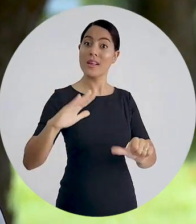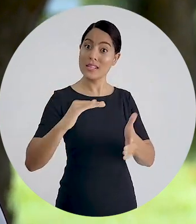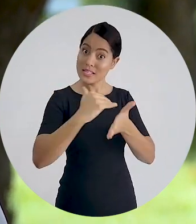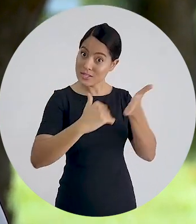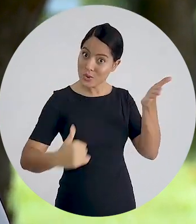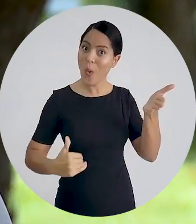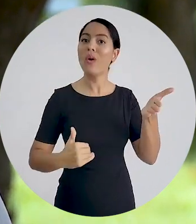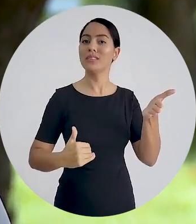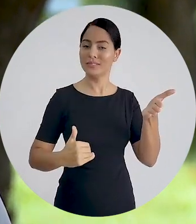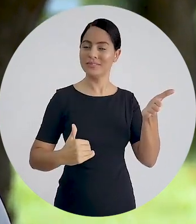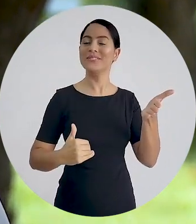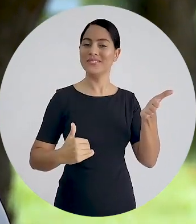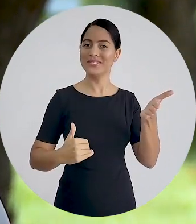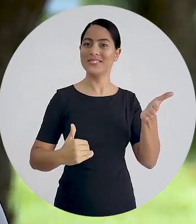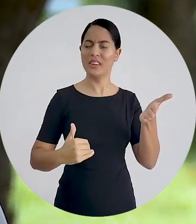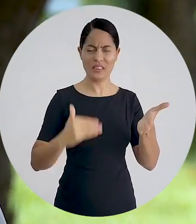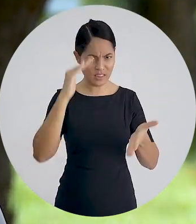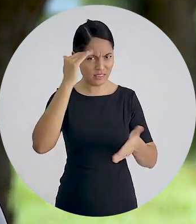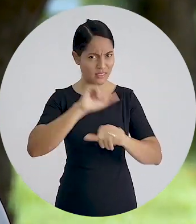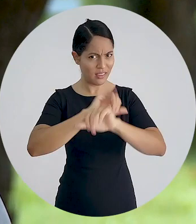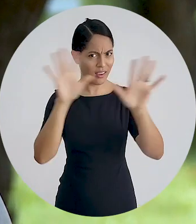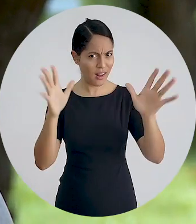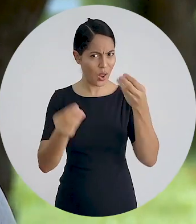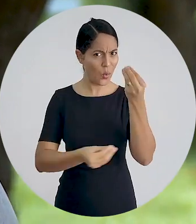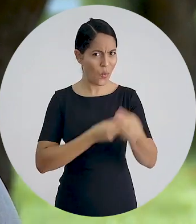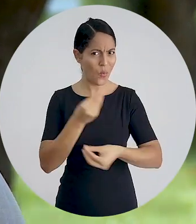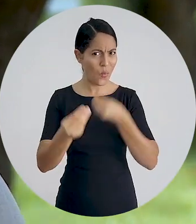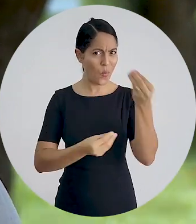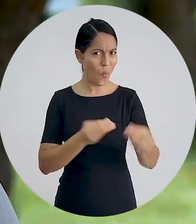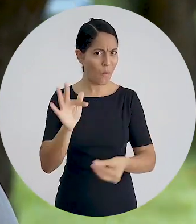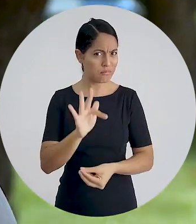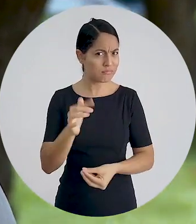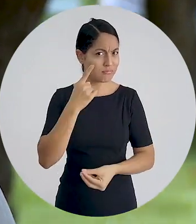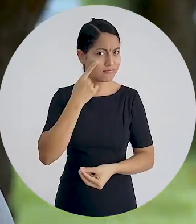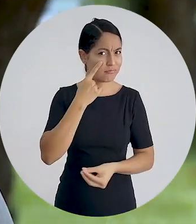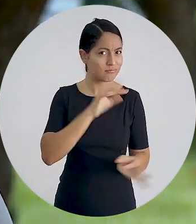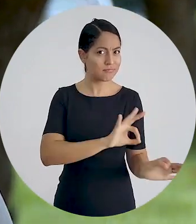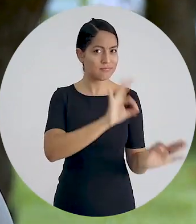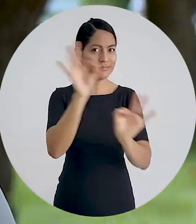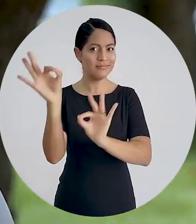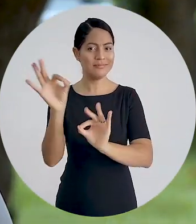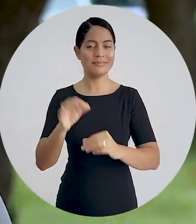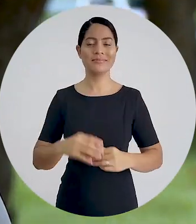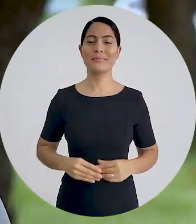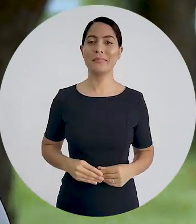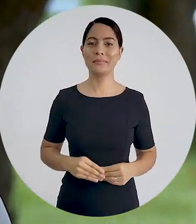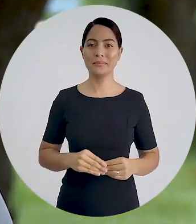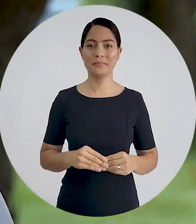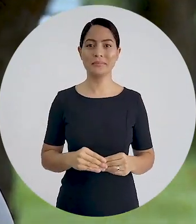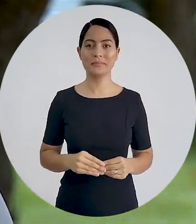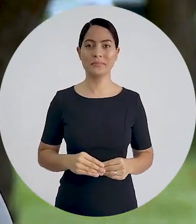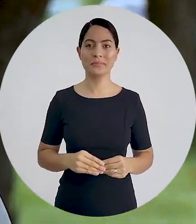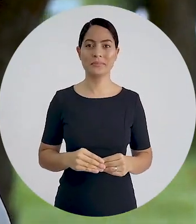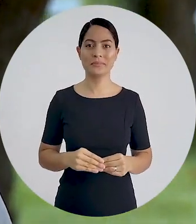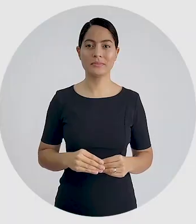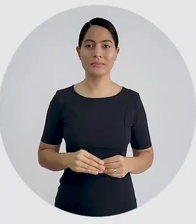ser convertidos em desconto no valor da sua anuidade. Quer entender como funciona? Acompanhe o